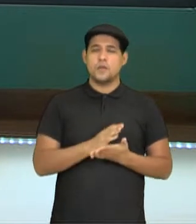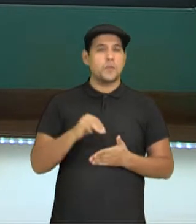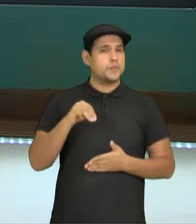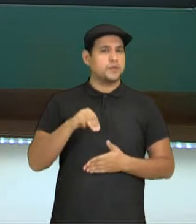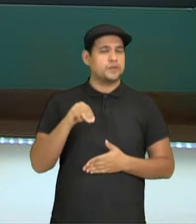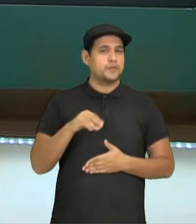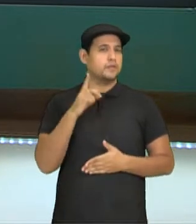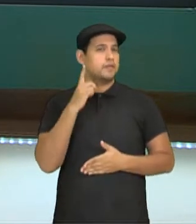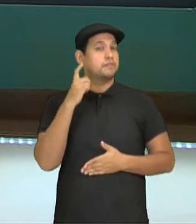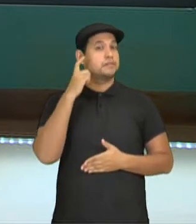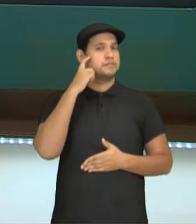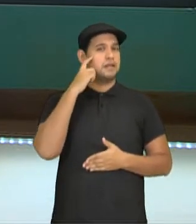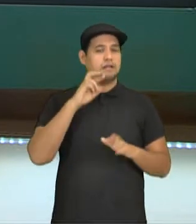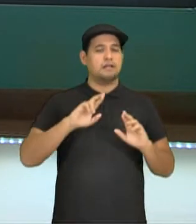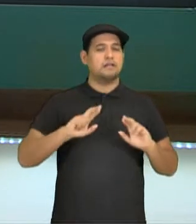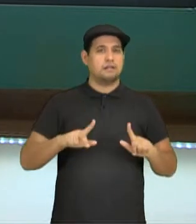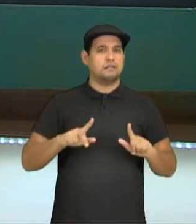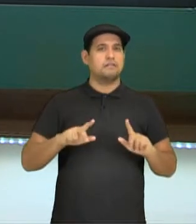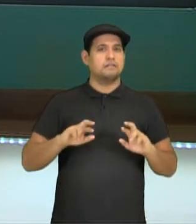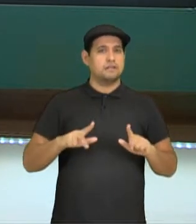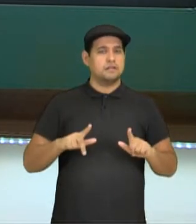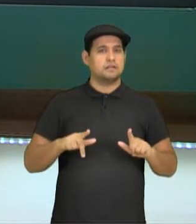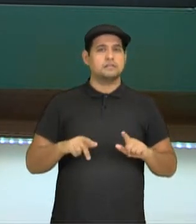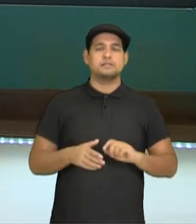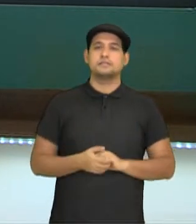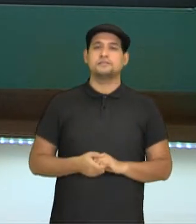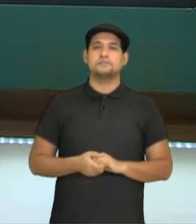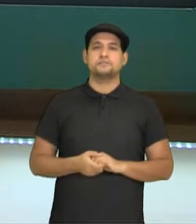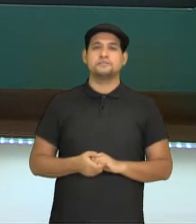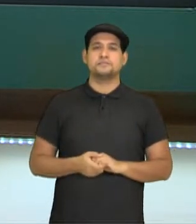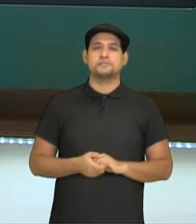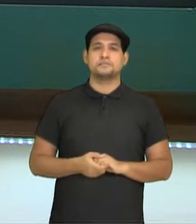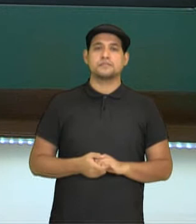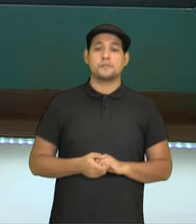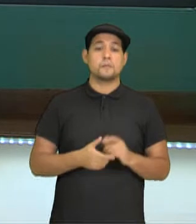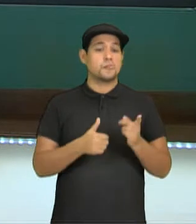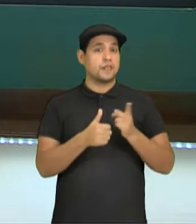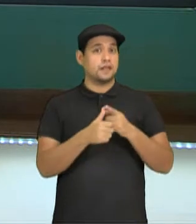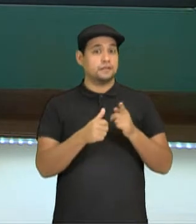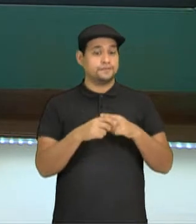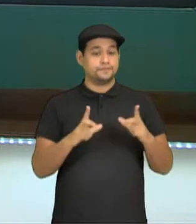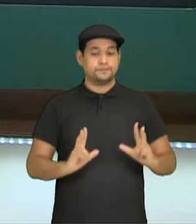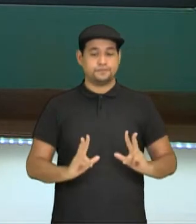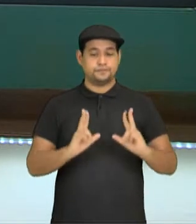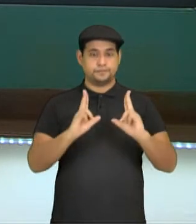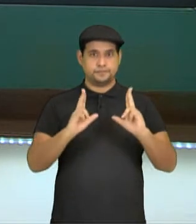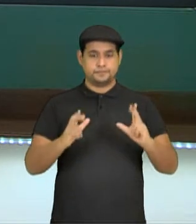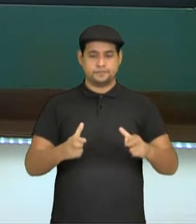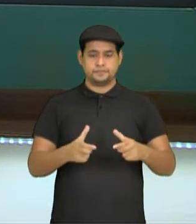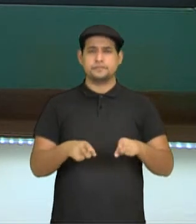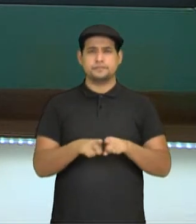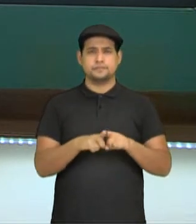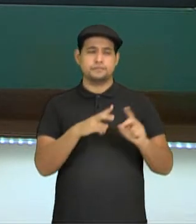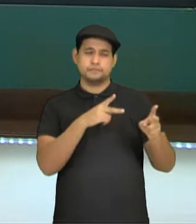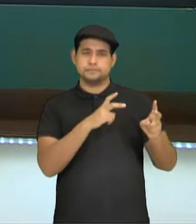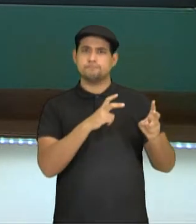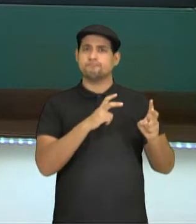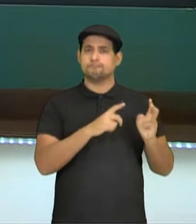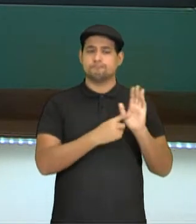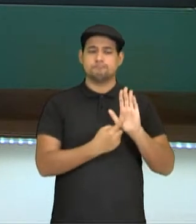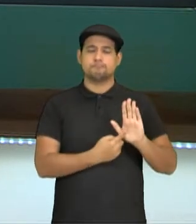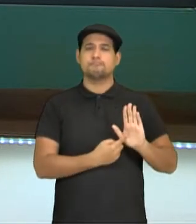para pensar nessa diferença, né, desse primeiro curta-metragem, né,